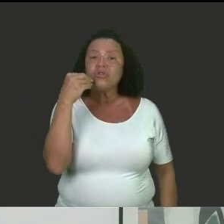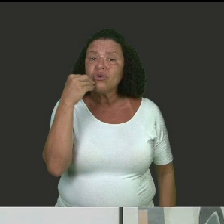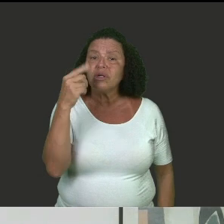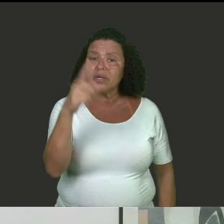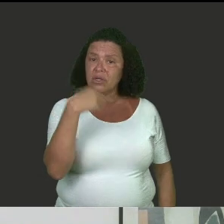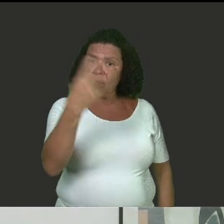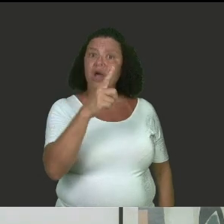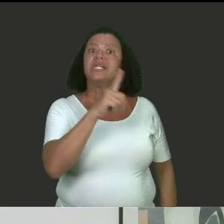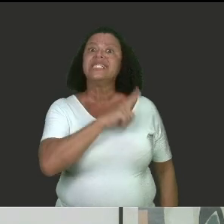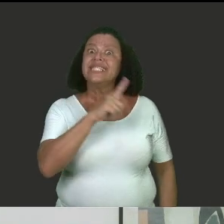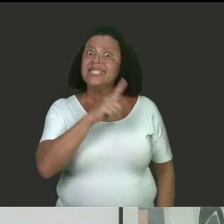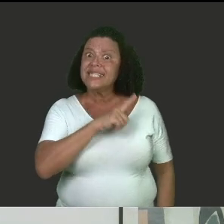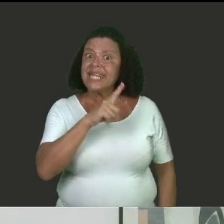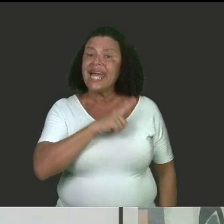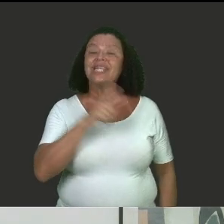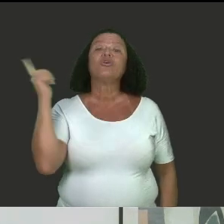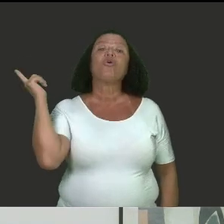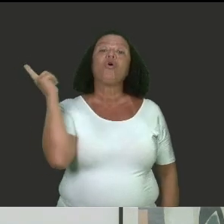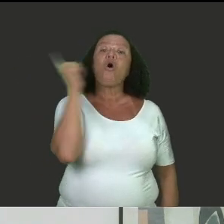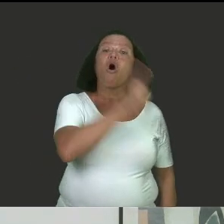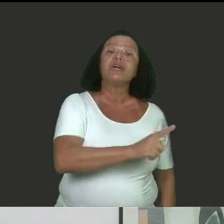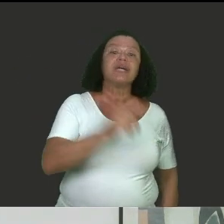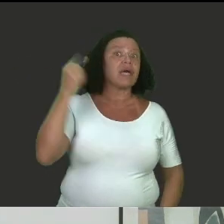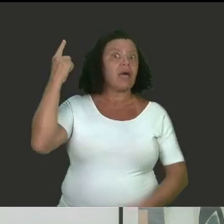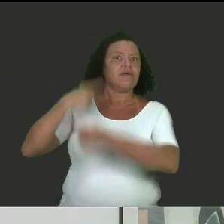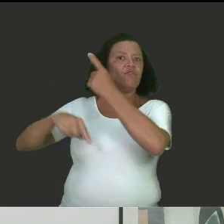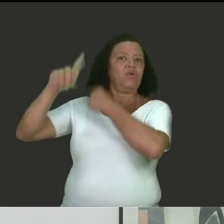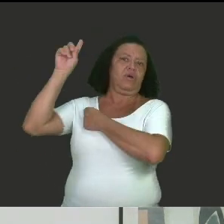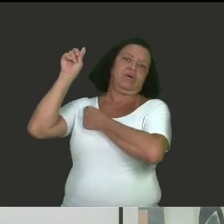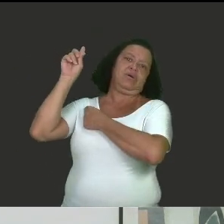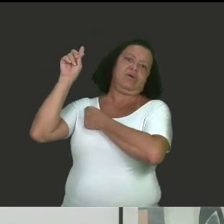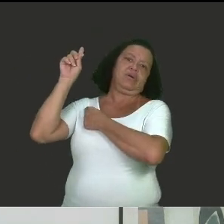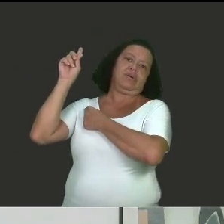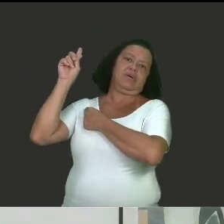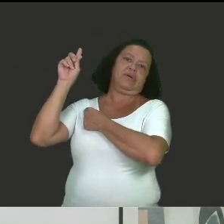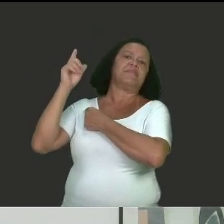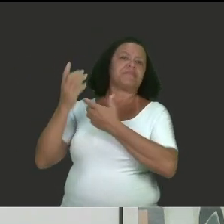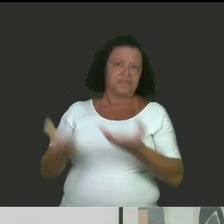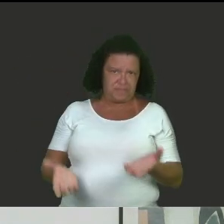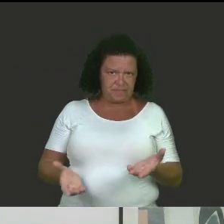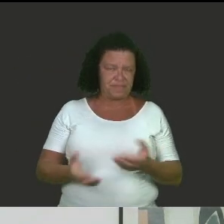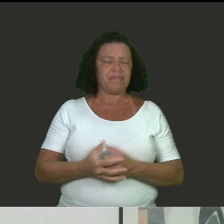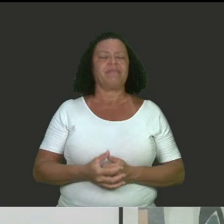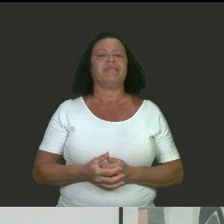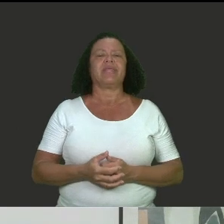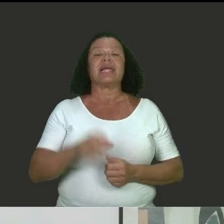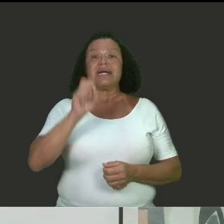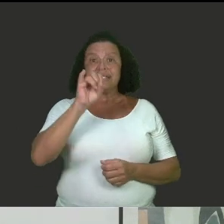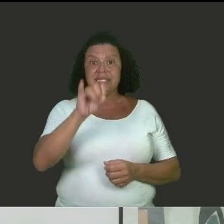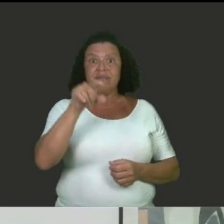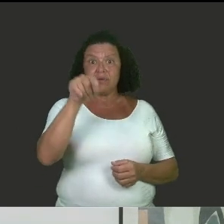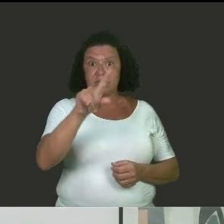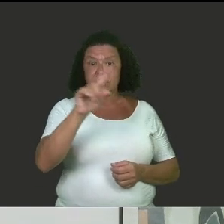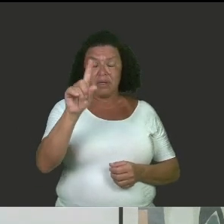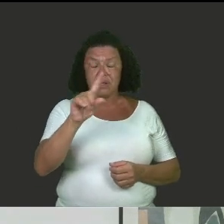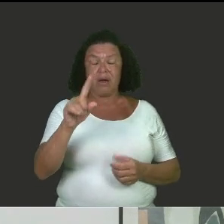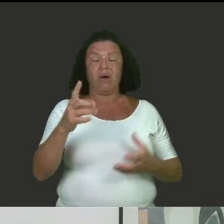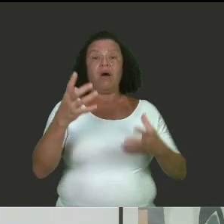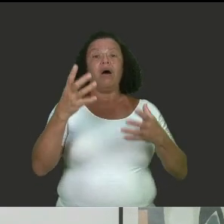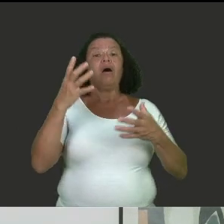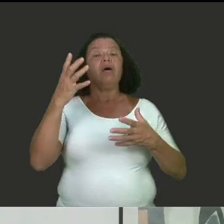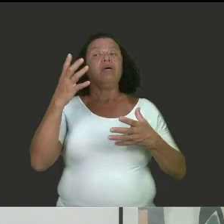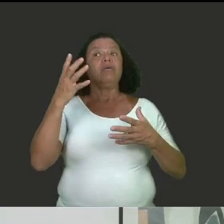da gente conseguir progredir, da gente conseguir evoluir. Então, se nós não encontrarmos